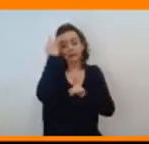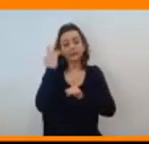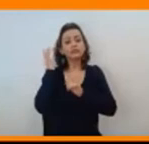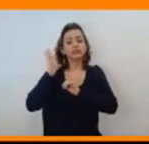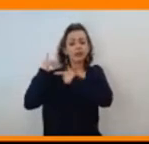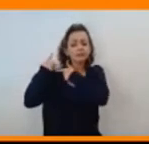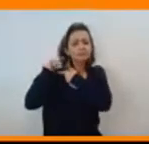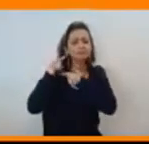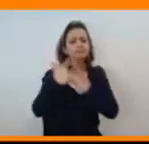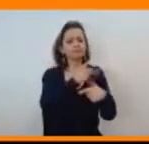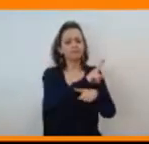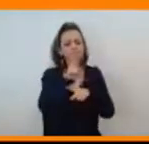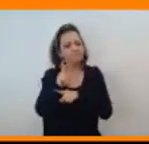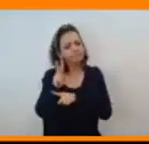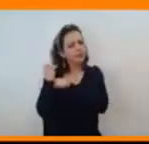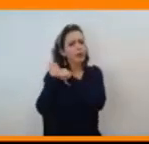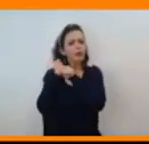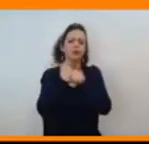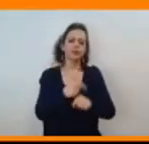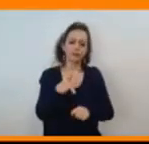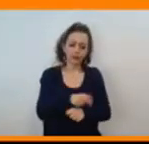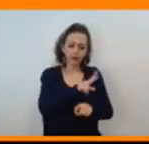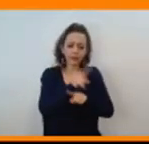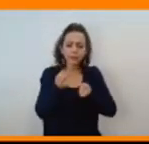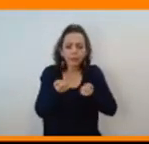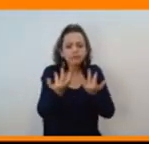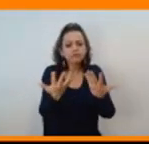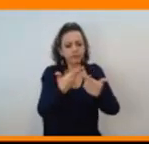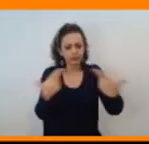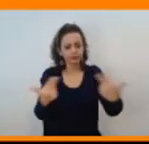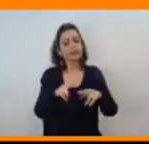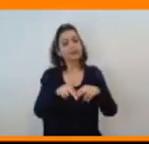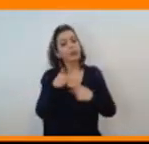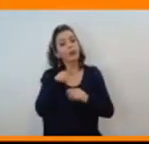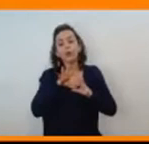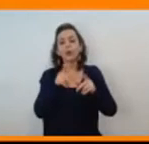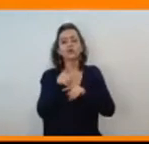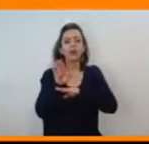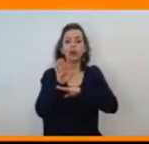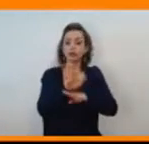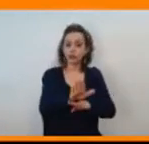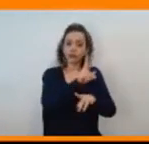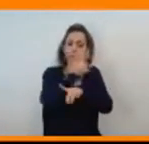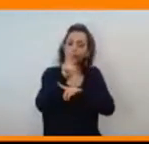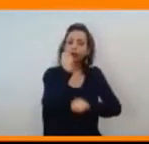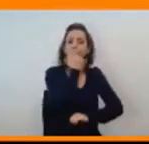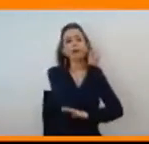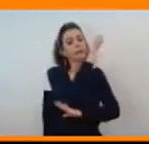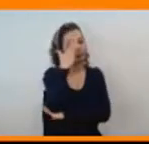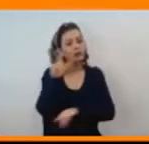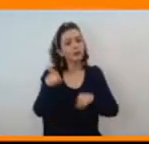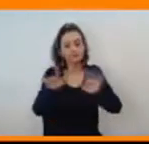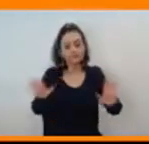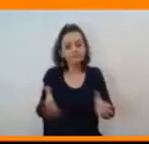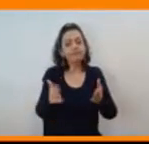desenvolvimento sócio-econômico e consequentemente o a Proteção Ambiental e na parte da economia circular a gente também teve bancos dá